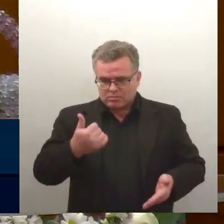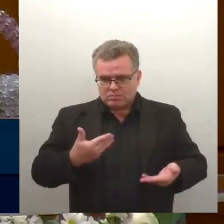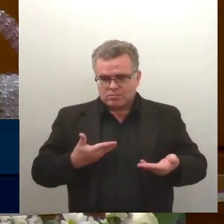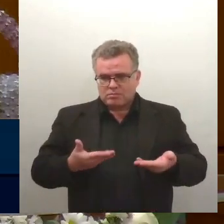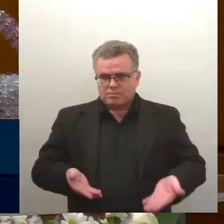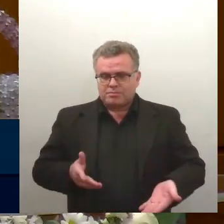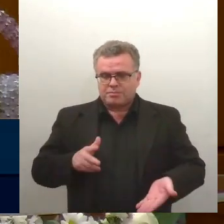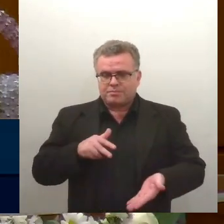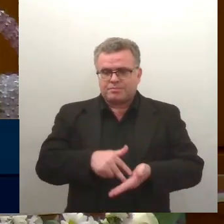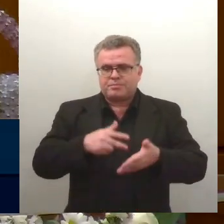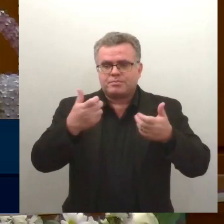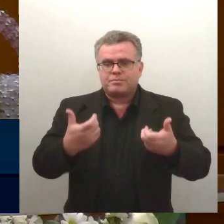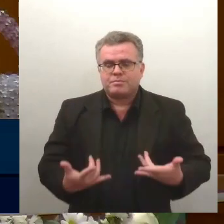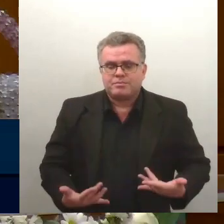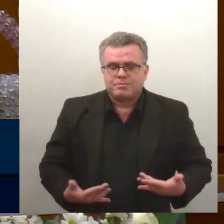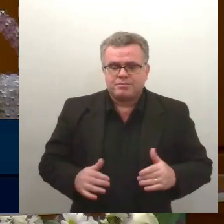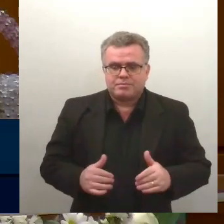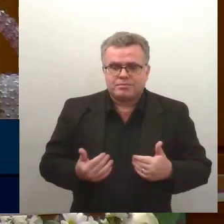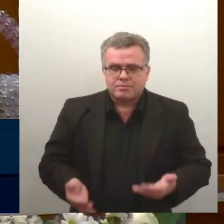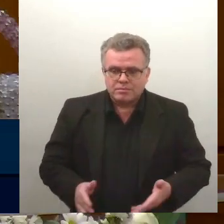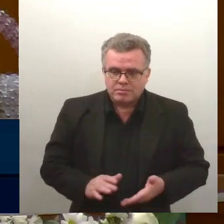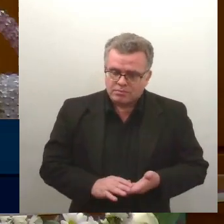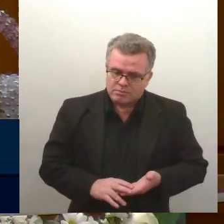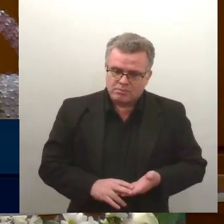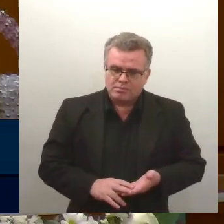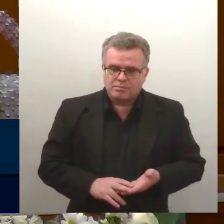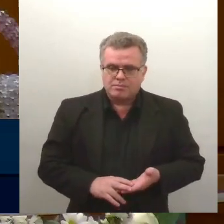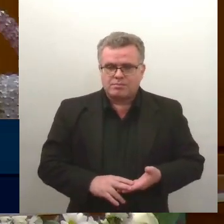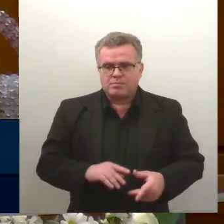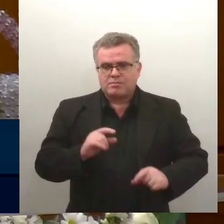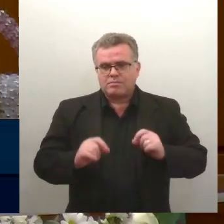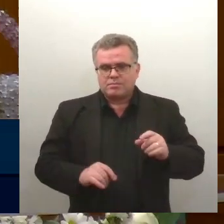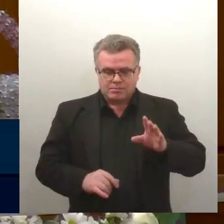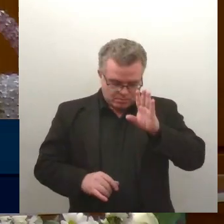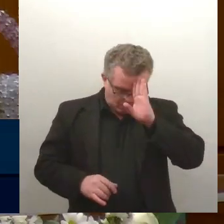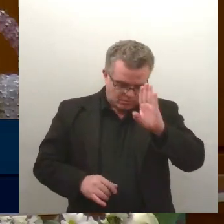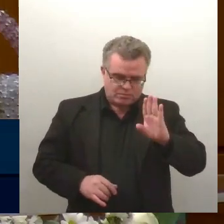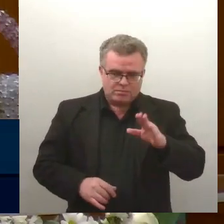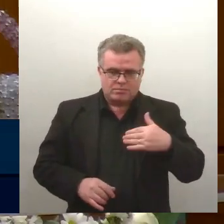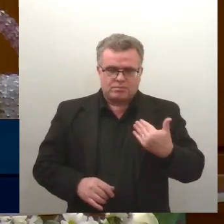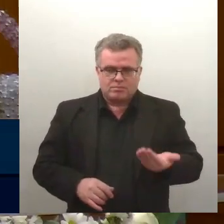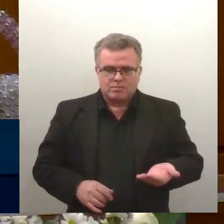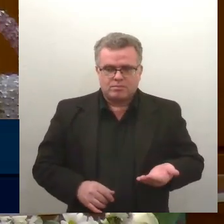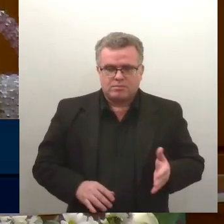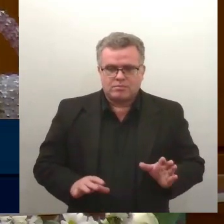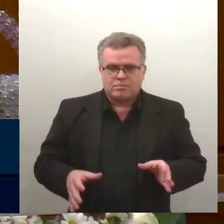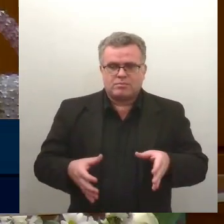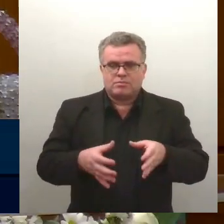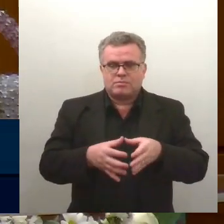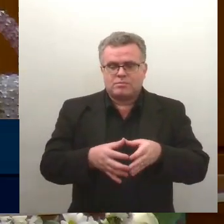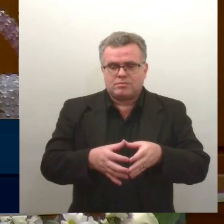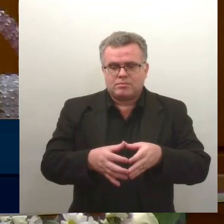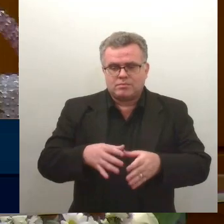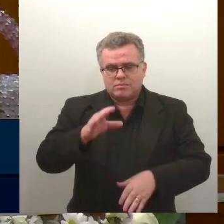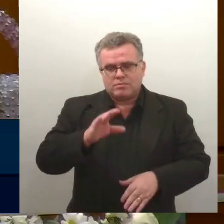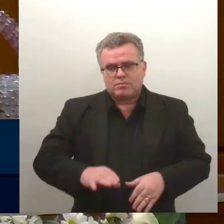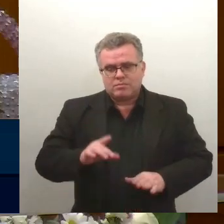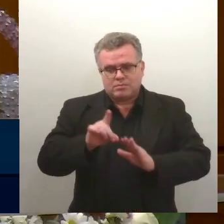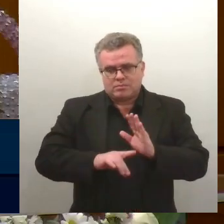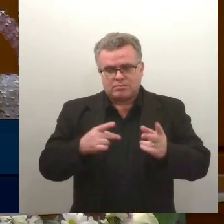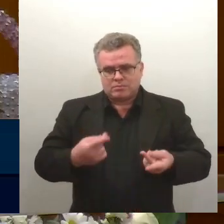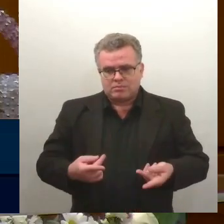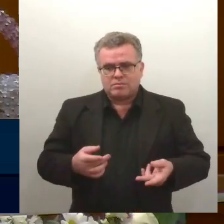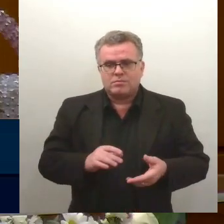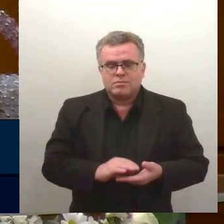da Assembleia e principalmente da Comissão de Cidadania e Direitos Humanos. Vocês,